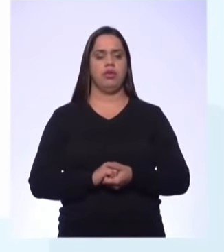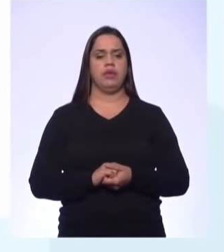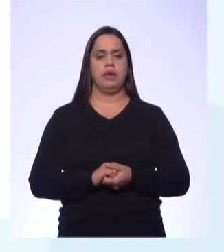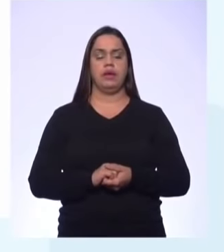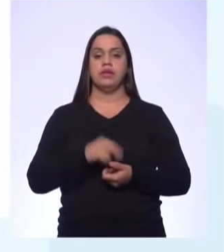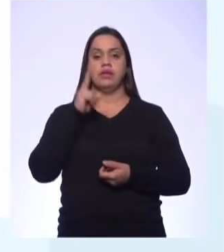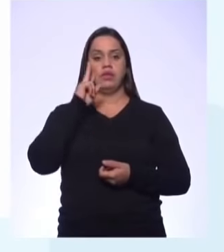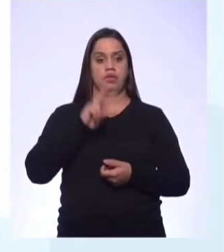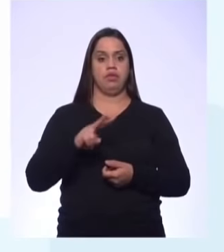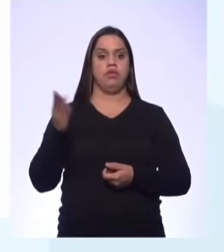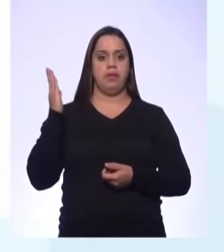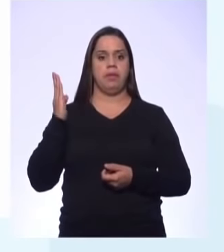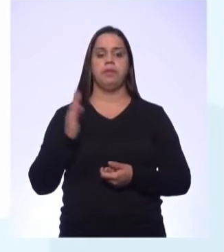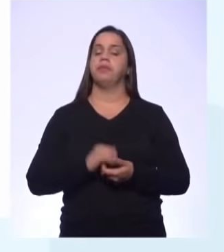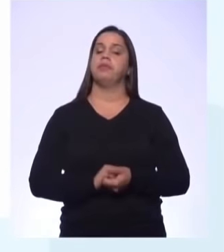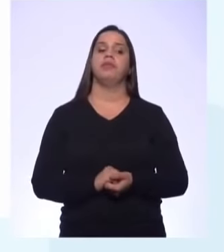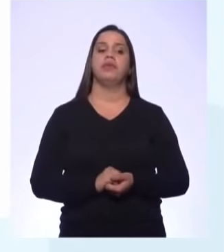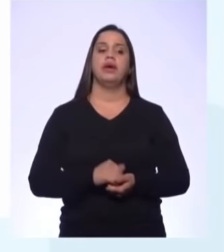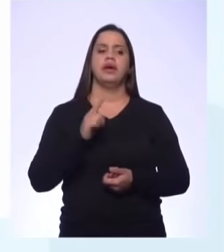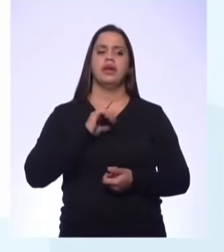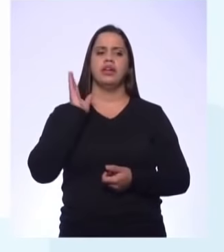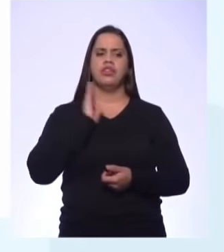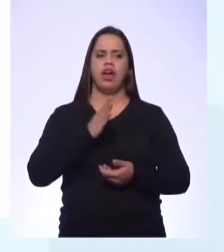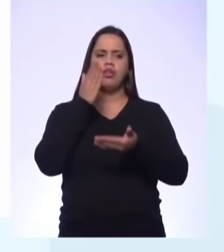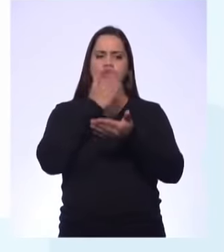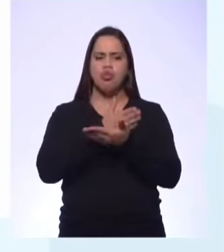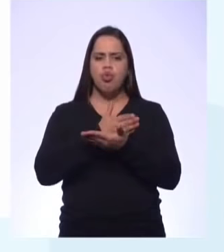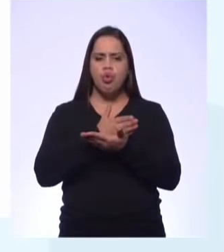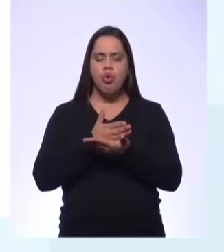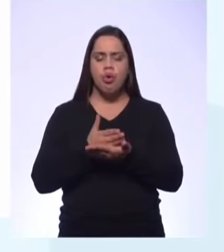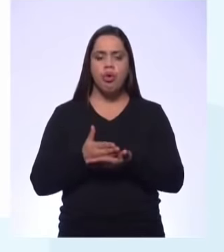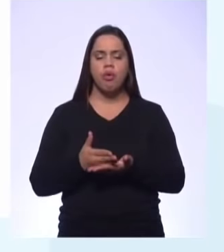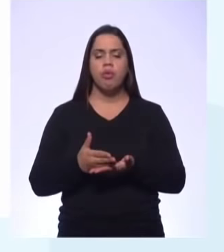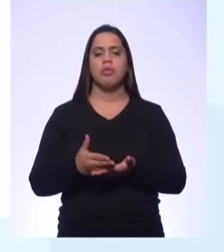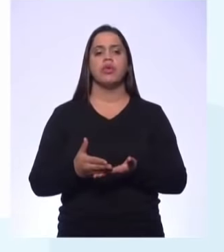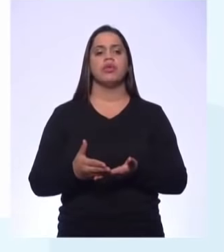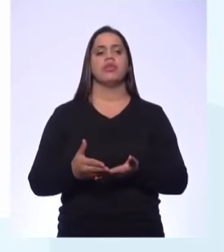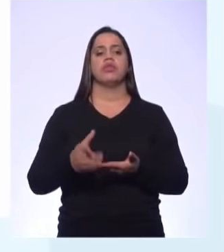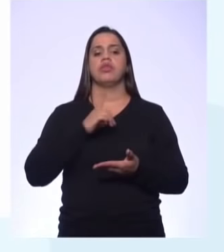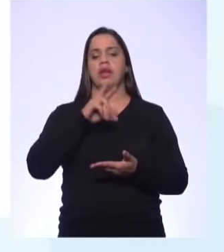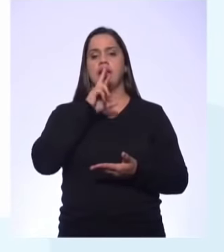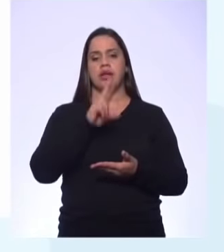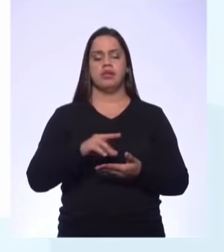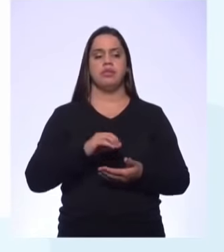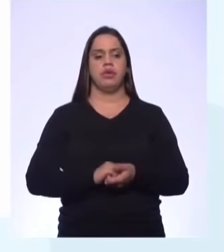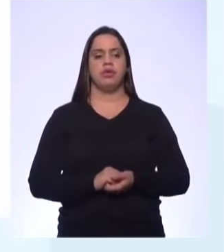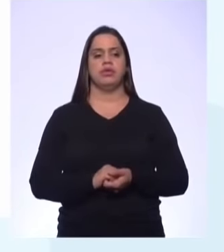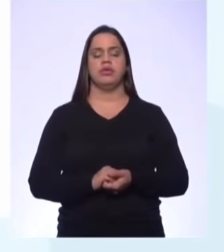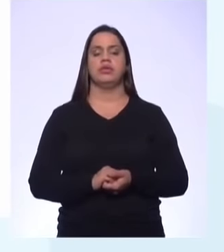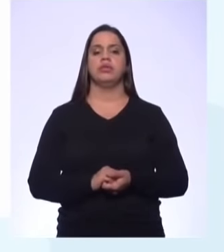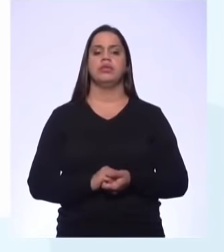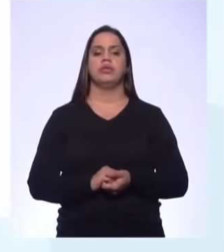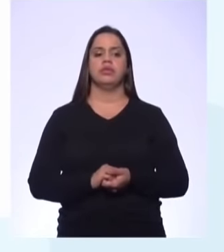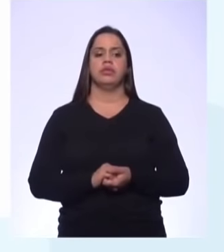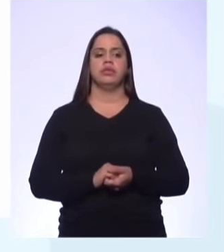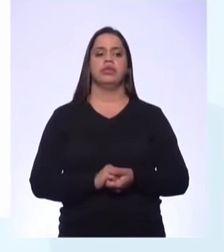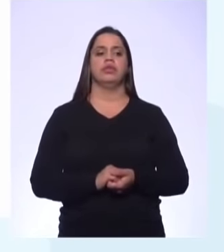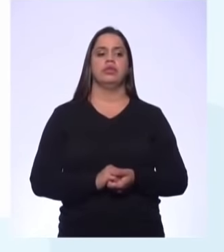Se vocês olharem, olha, tá ali bem no comecinho, ó. Cells are considered the smallest part of living